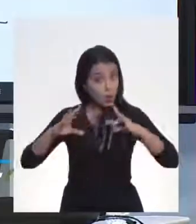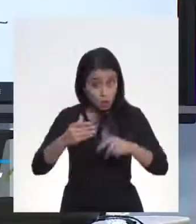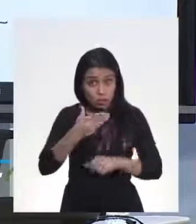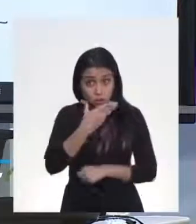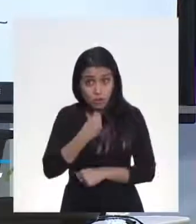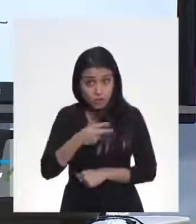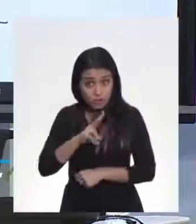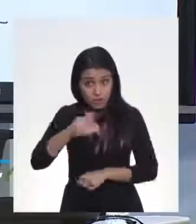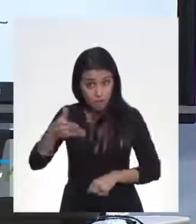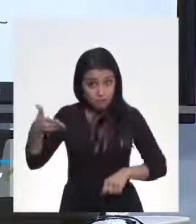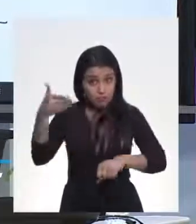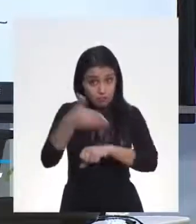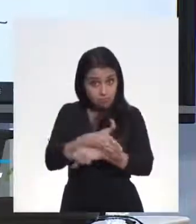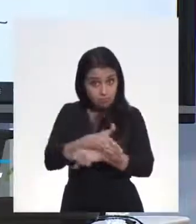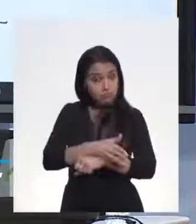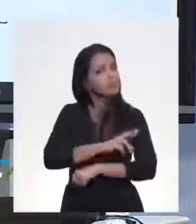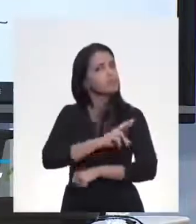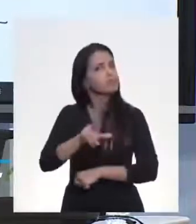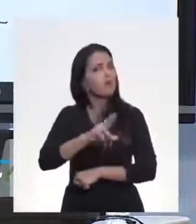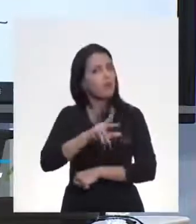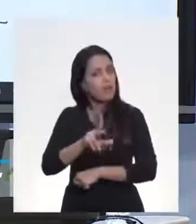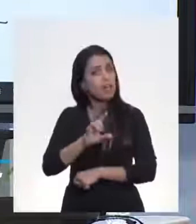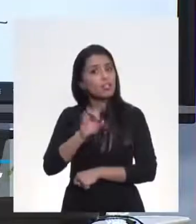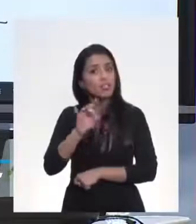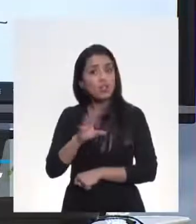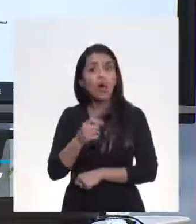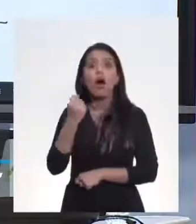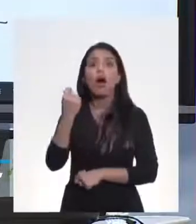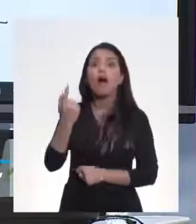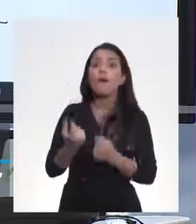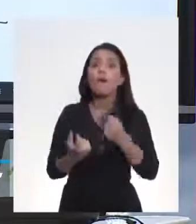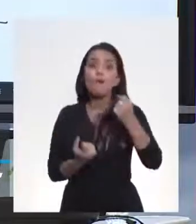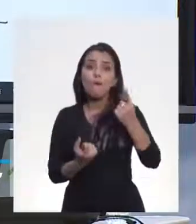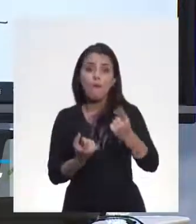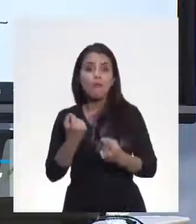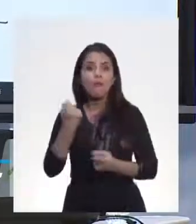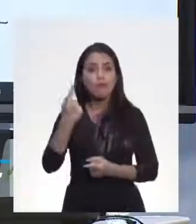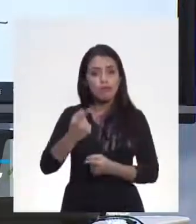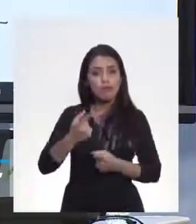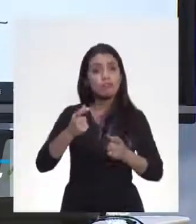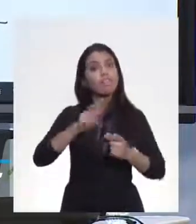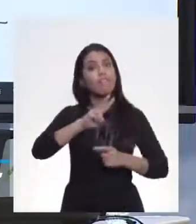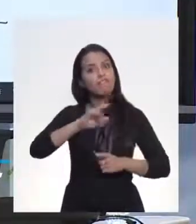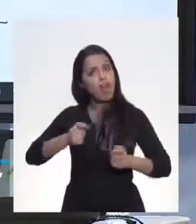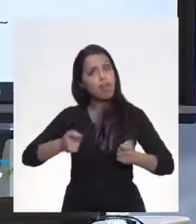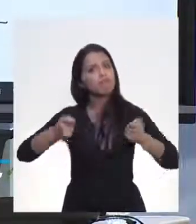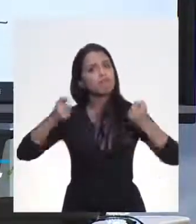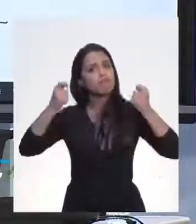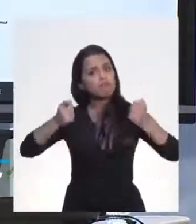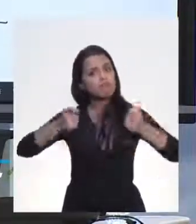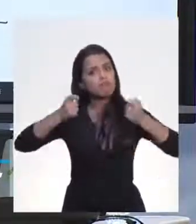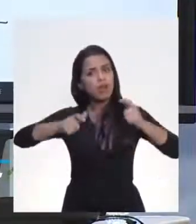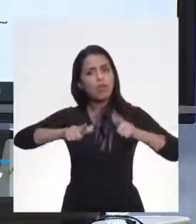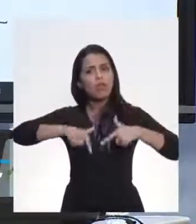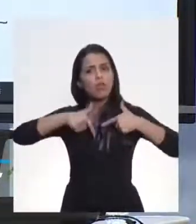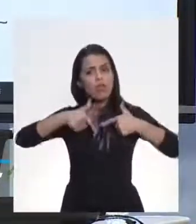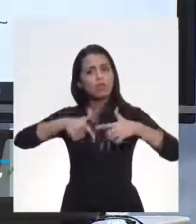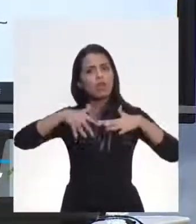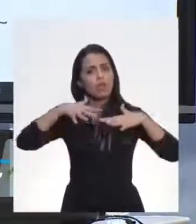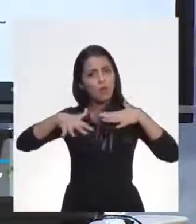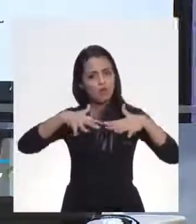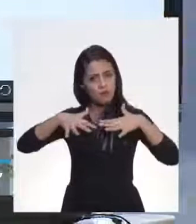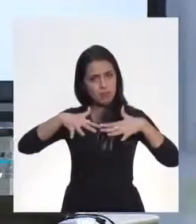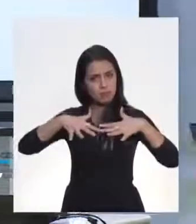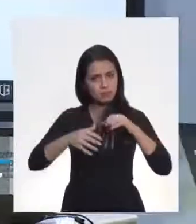Não, não são todos os homens. São apenas os que participam de lutas e movimentos sociais. Ok? Então,